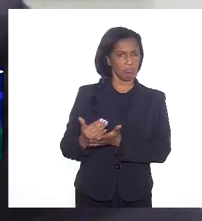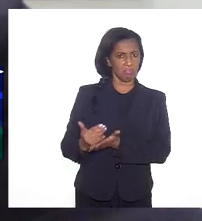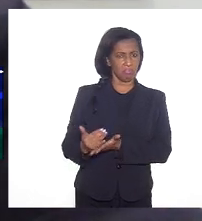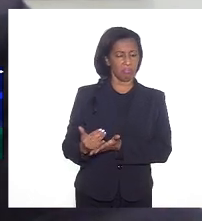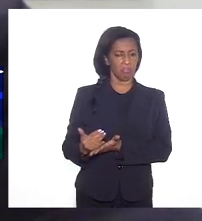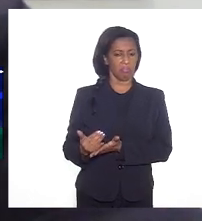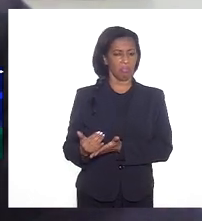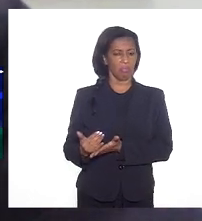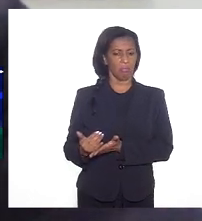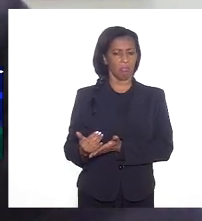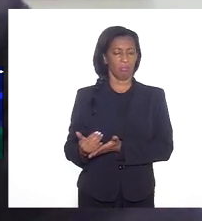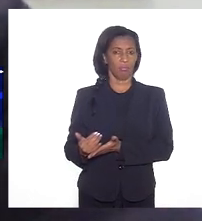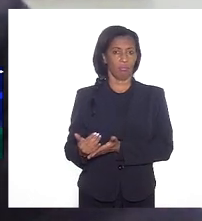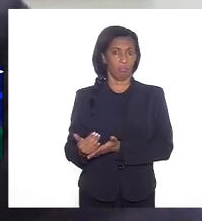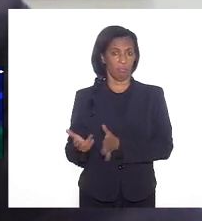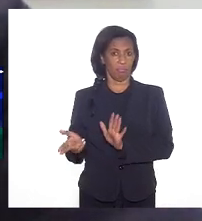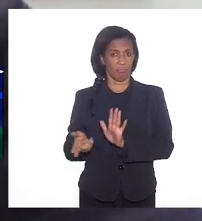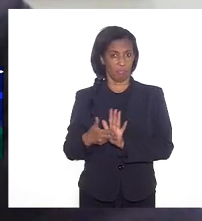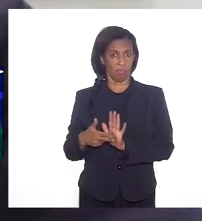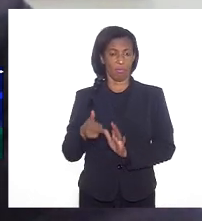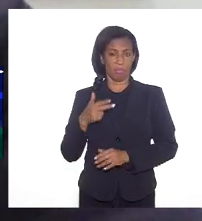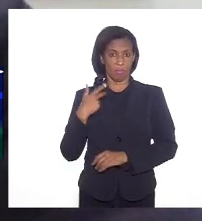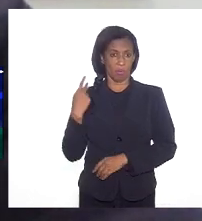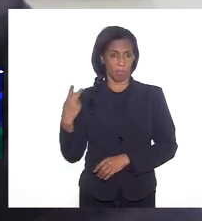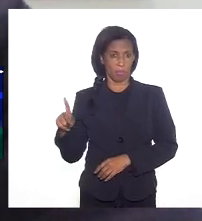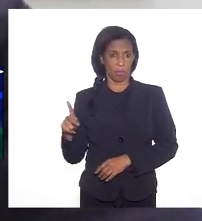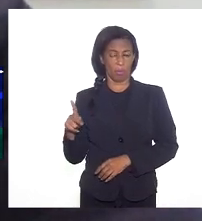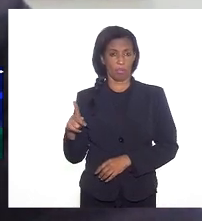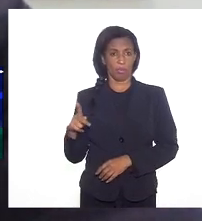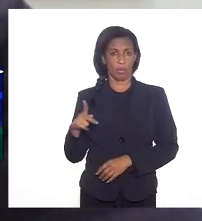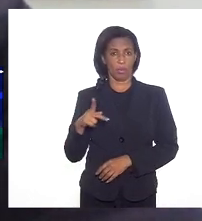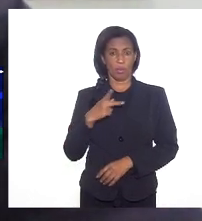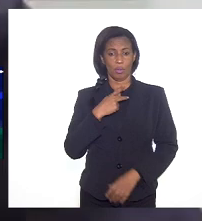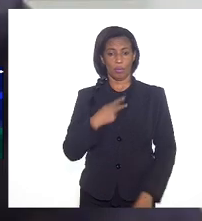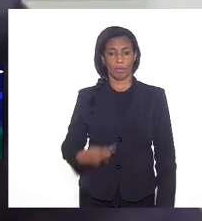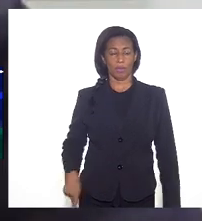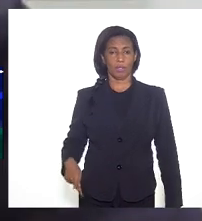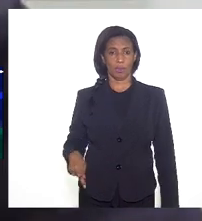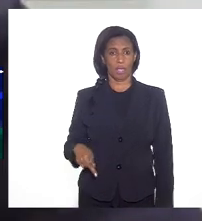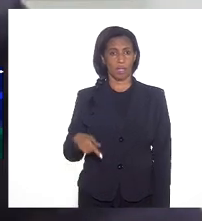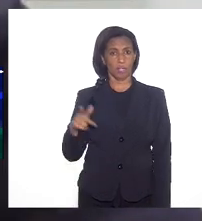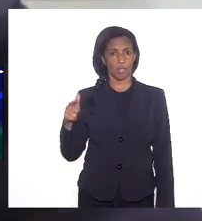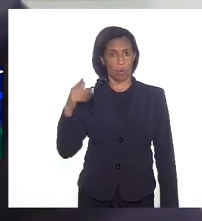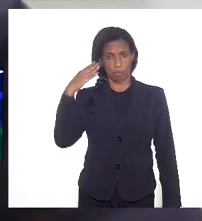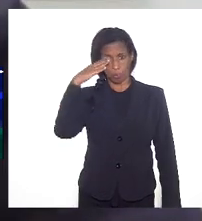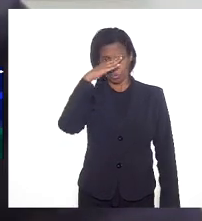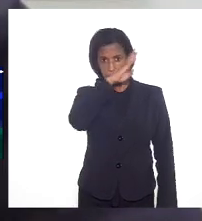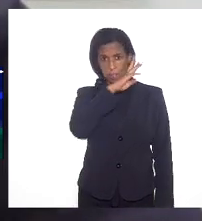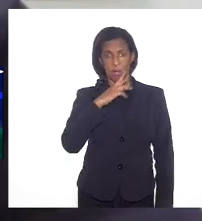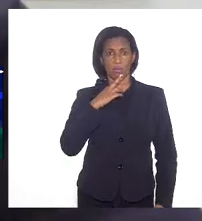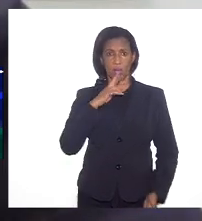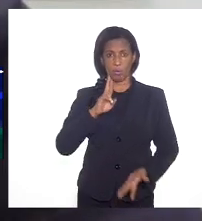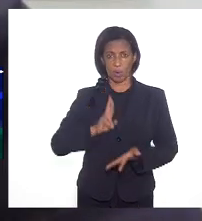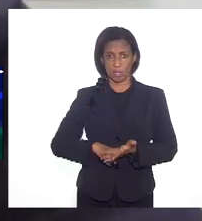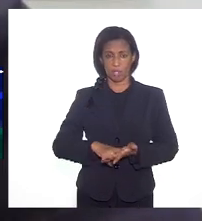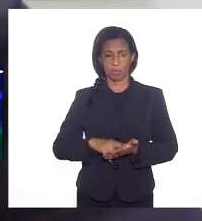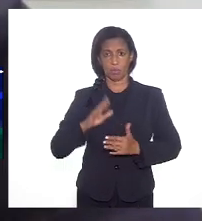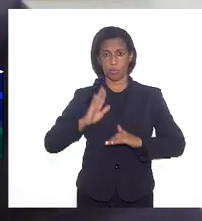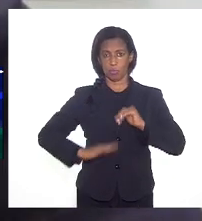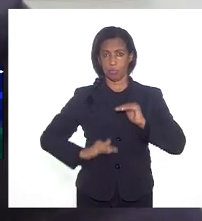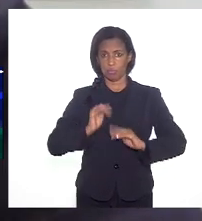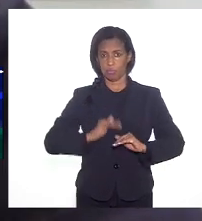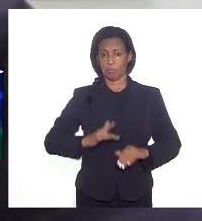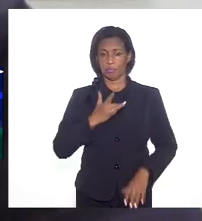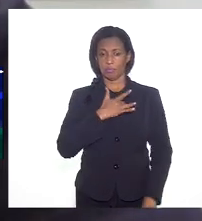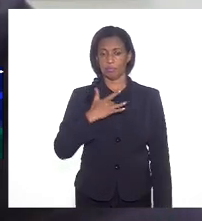dito pelo próprio Crivella do presidente da república Jair Bolsonaro em reconhecimento aos profissionais de saúde militares